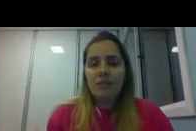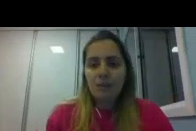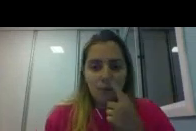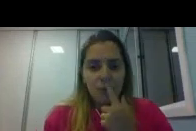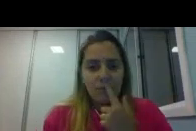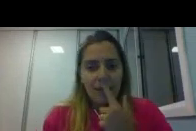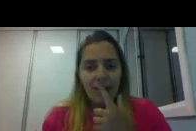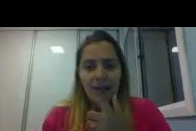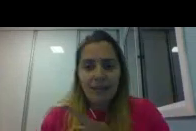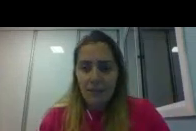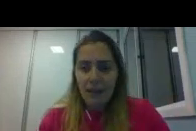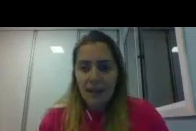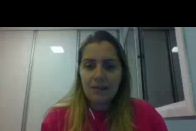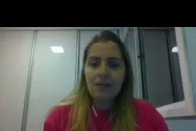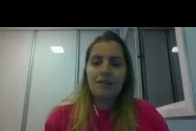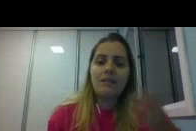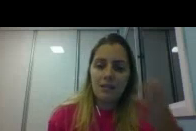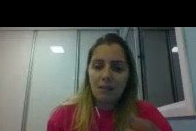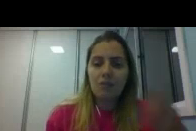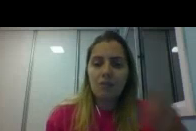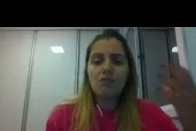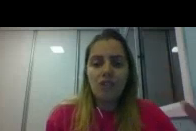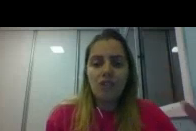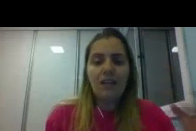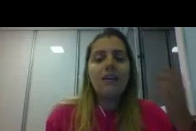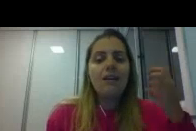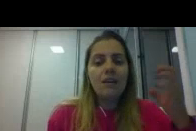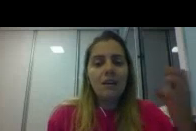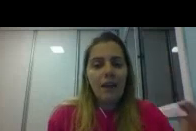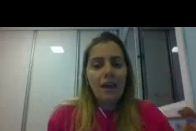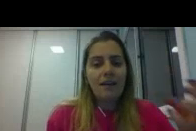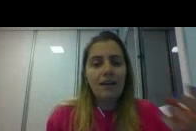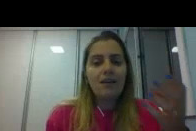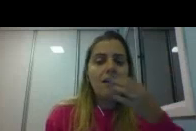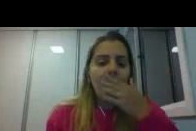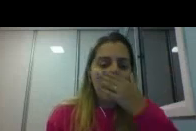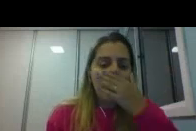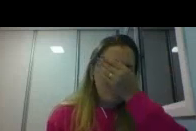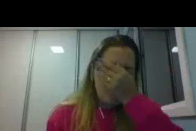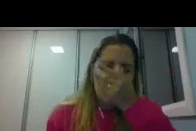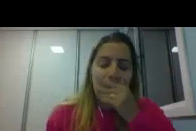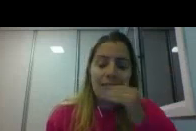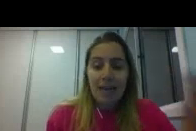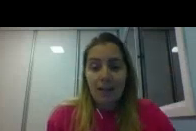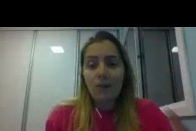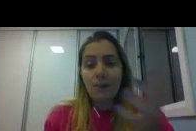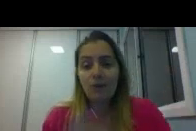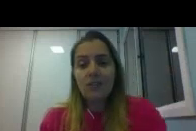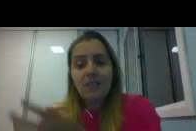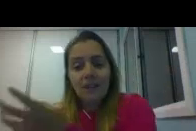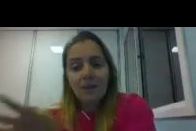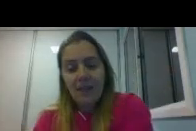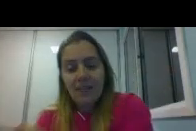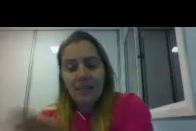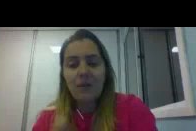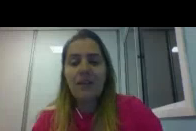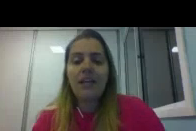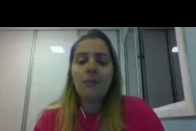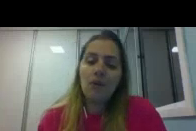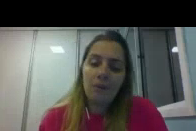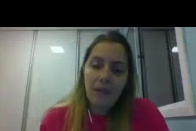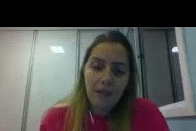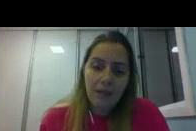hemoglobina que você produz para carregar as hemácias, nós temos um gene que é ali utilizado para produzir